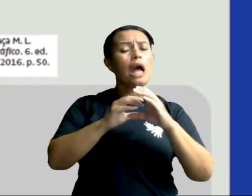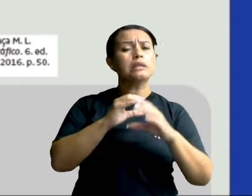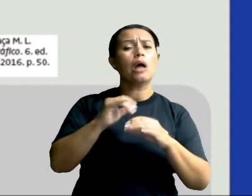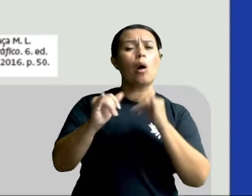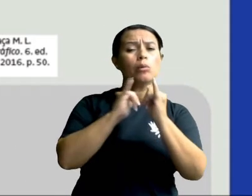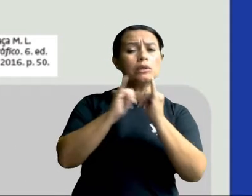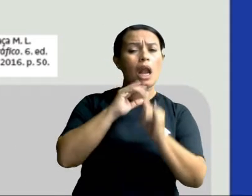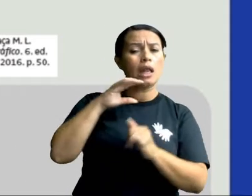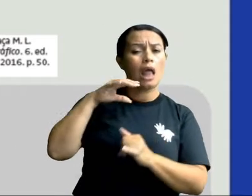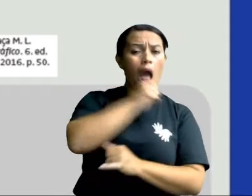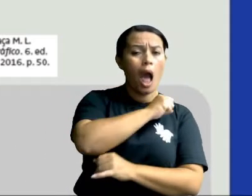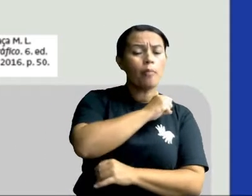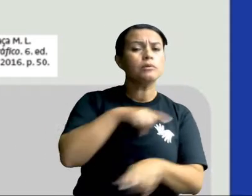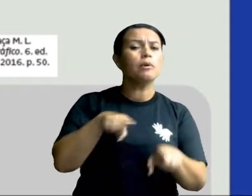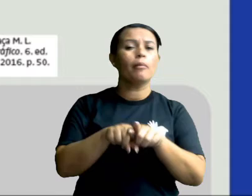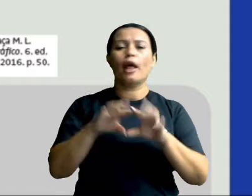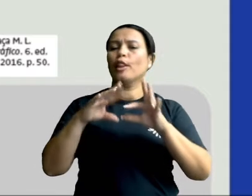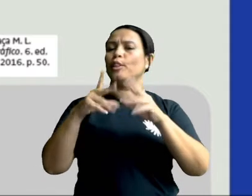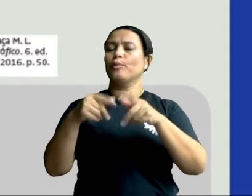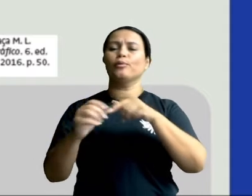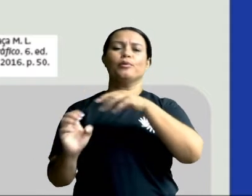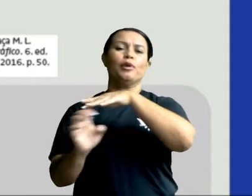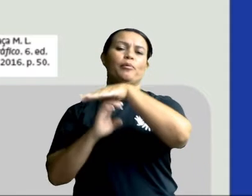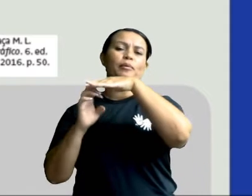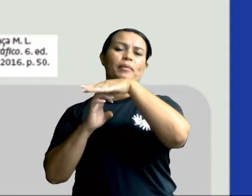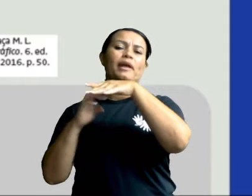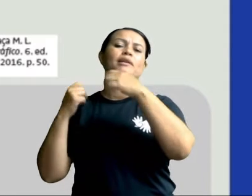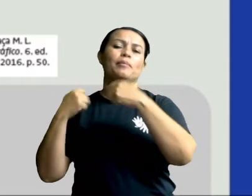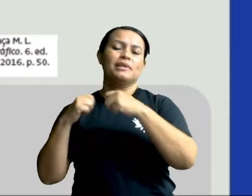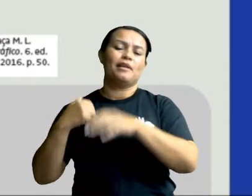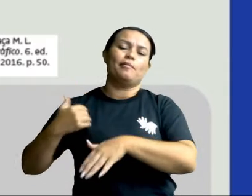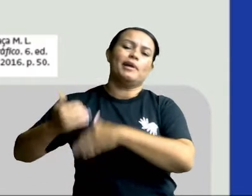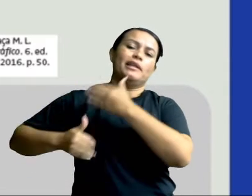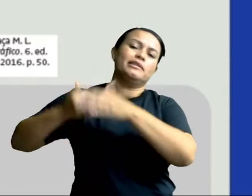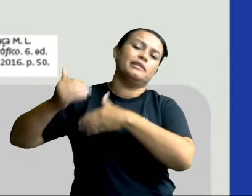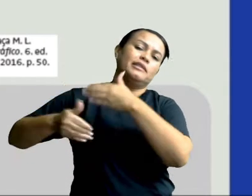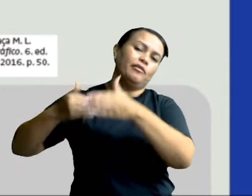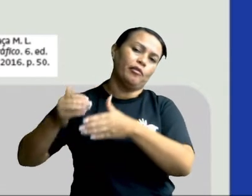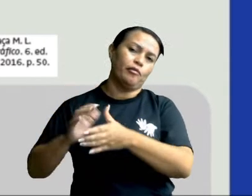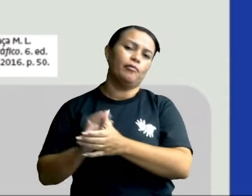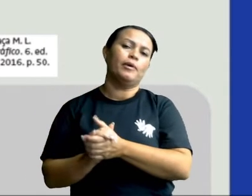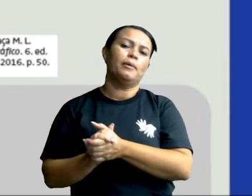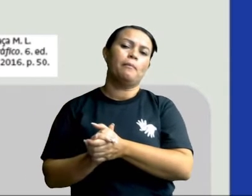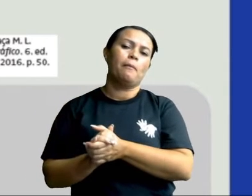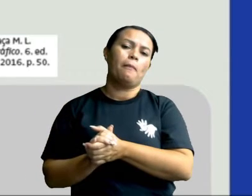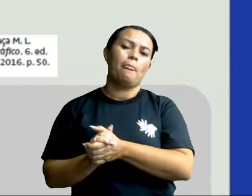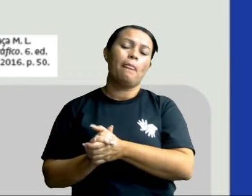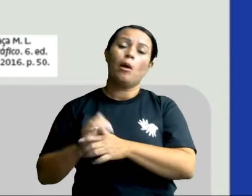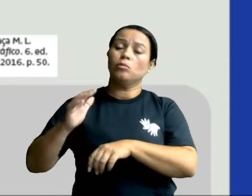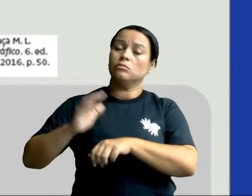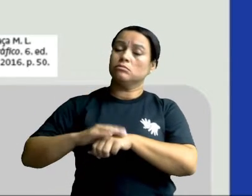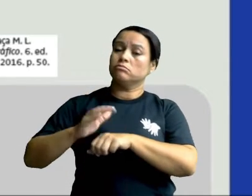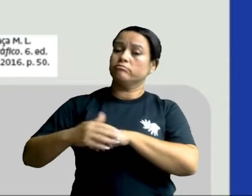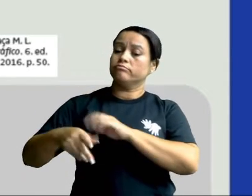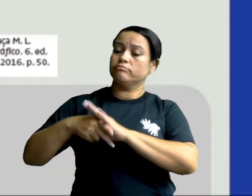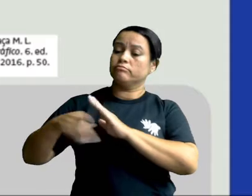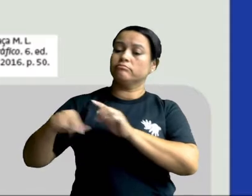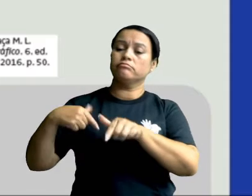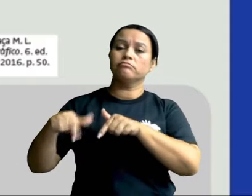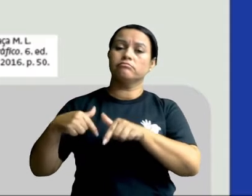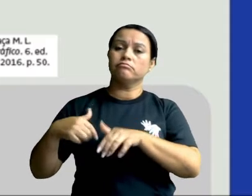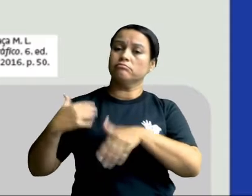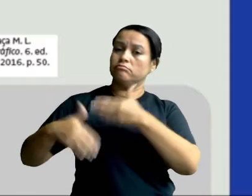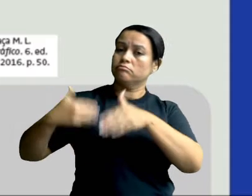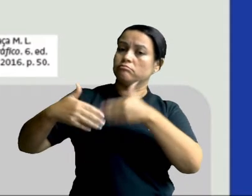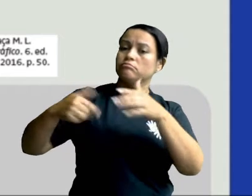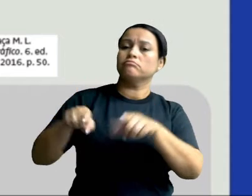internet rápido, tudo que uma empresa precisasse para desenvolver o seu trabalho, a